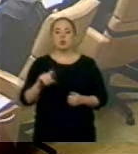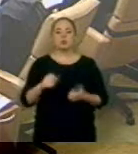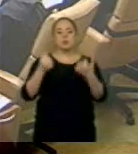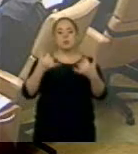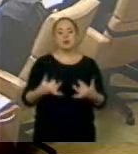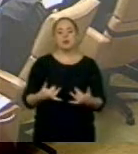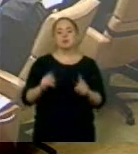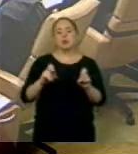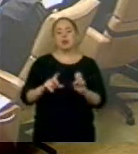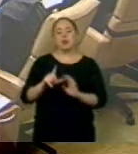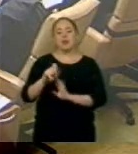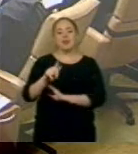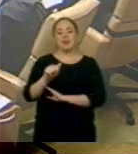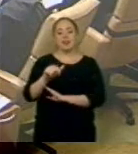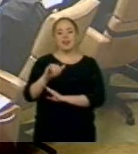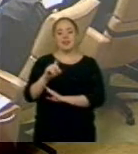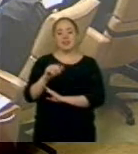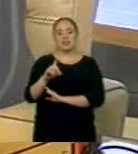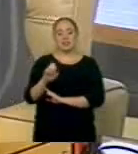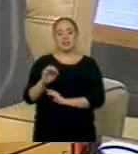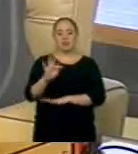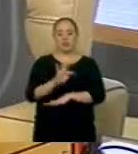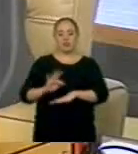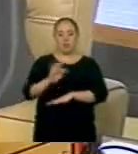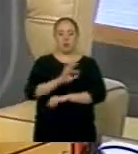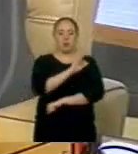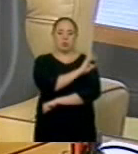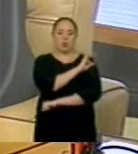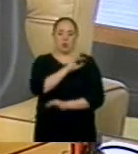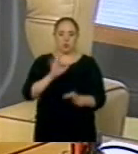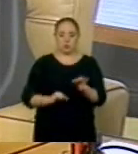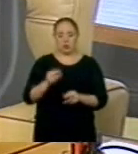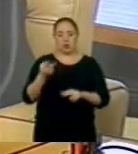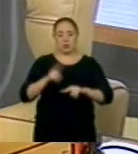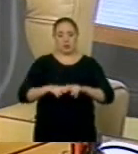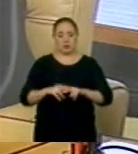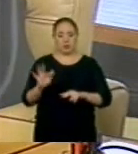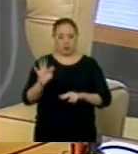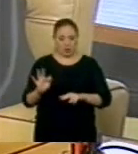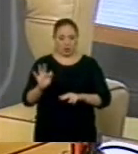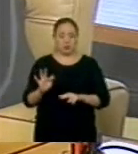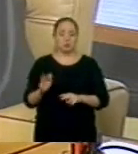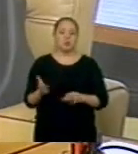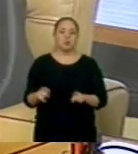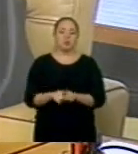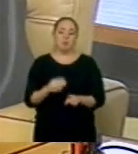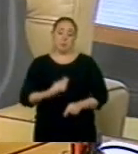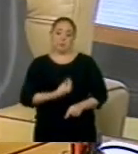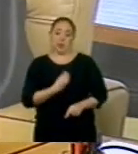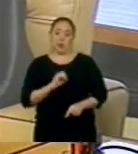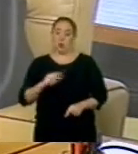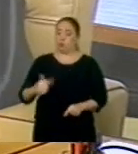a legalidade formal, portanto técnico-jurídica, da prisão em flagrante e a presença ou